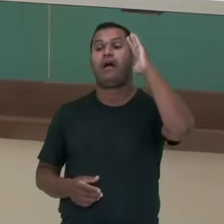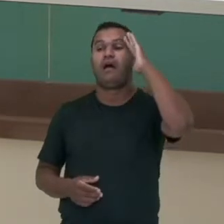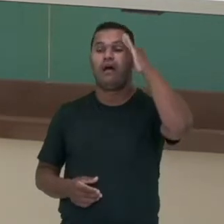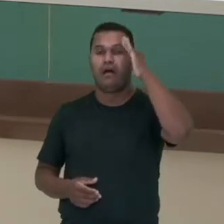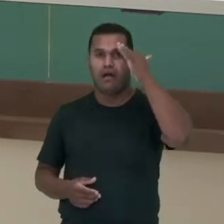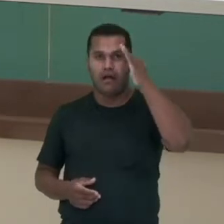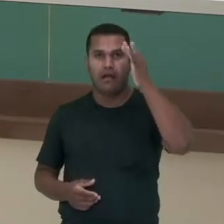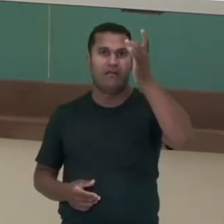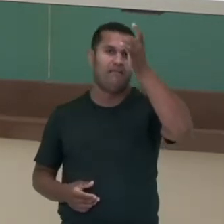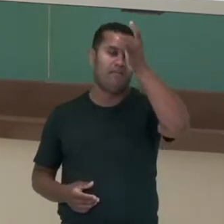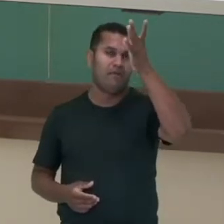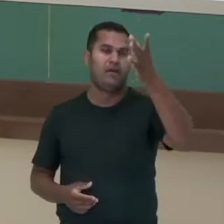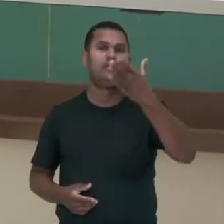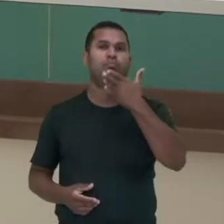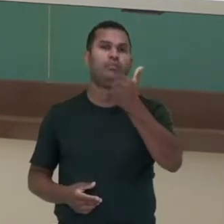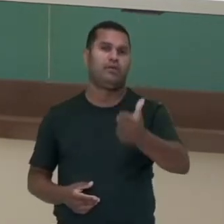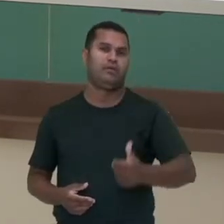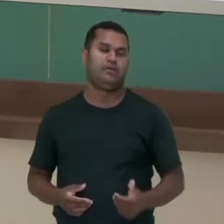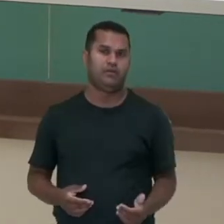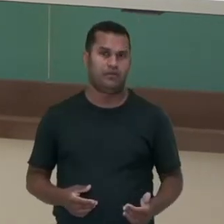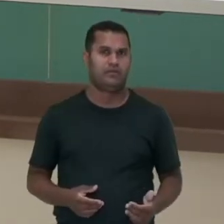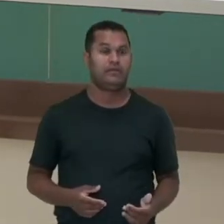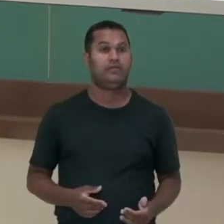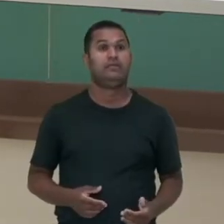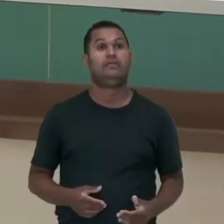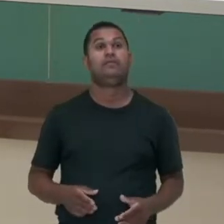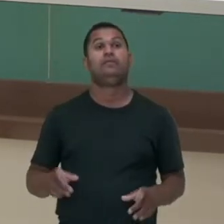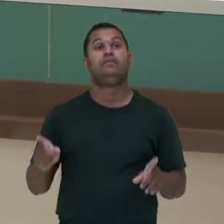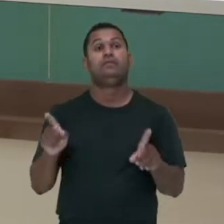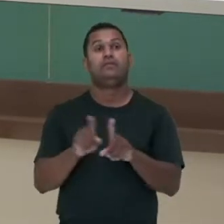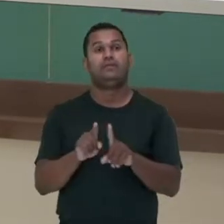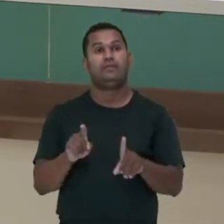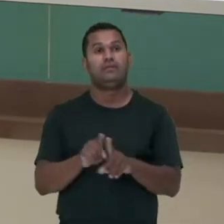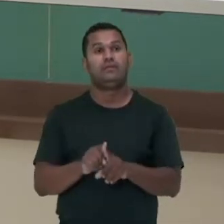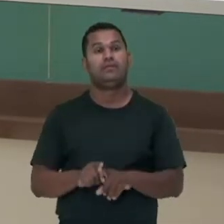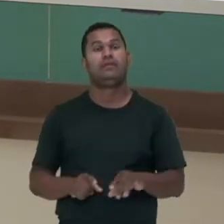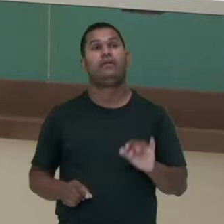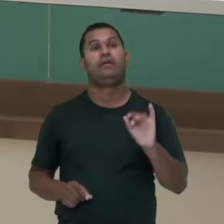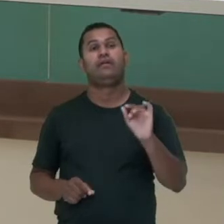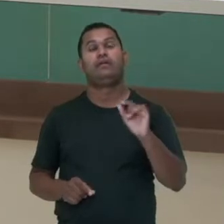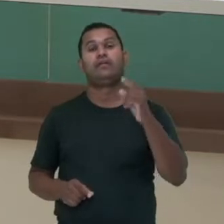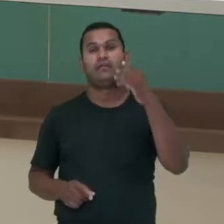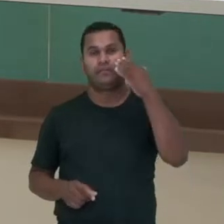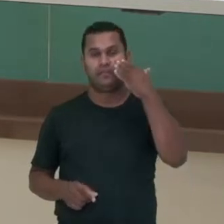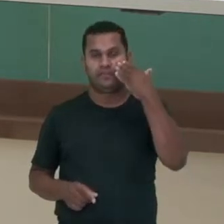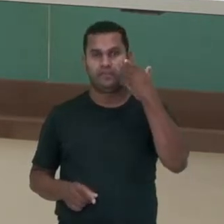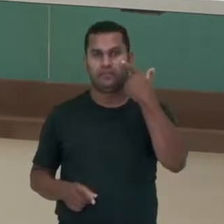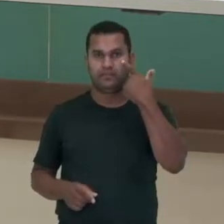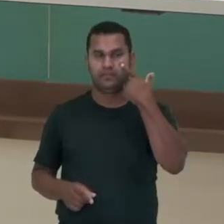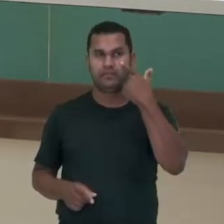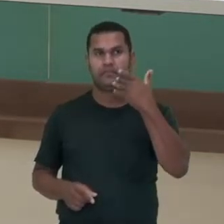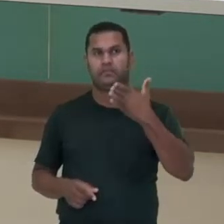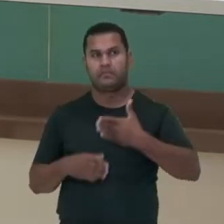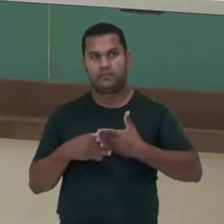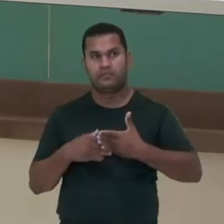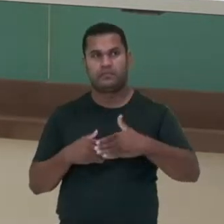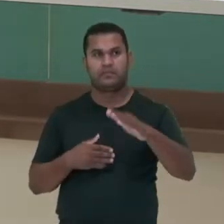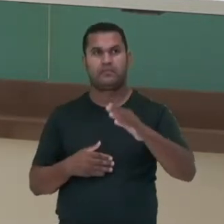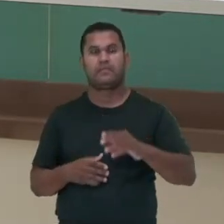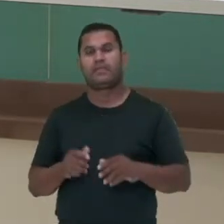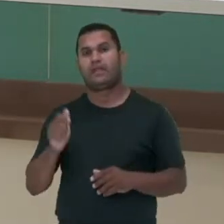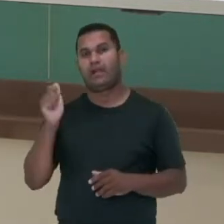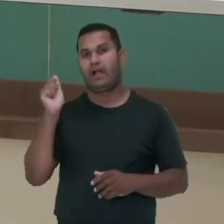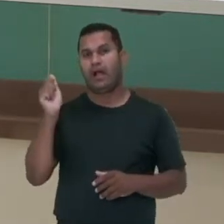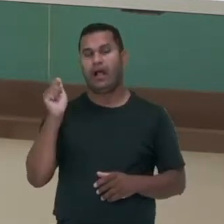complementando no decorrer das aulas de genética. Observe, por exemplo, aqui, esse caderno, a palavrinha alelo. Você vai lá e